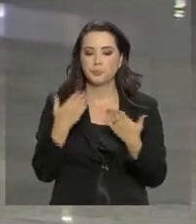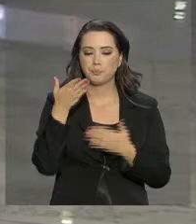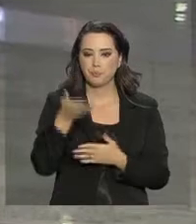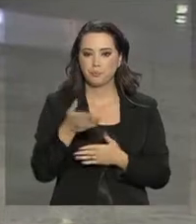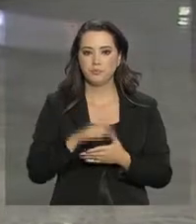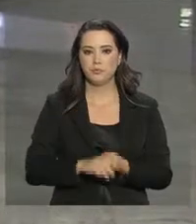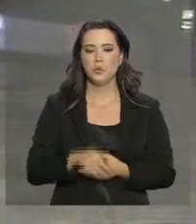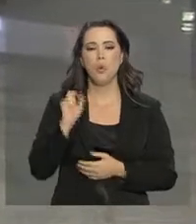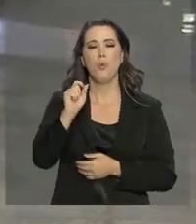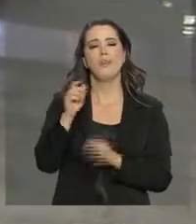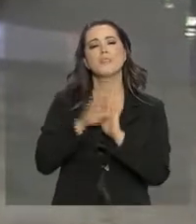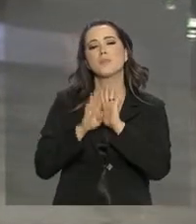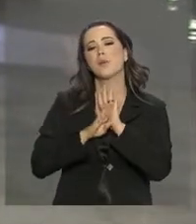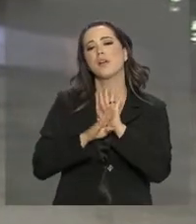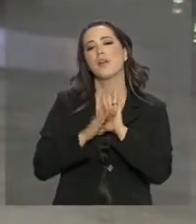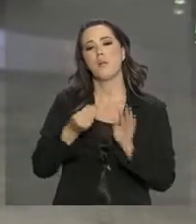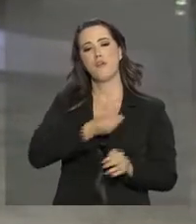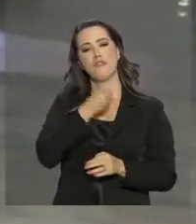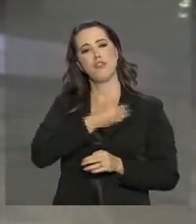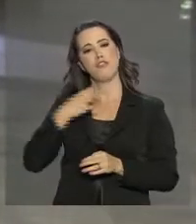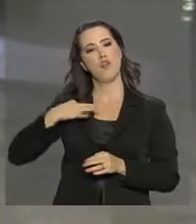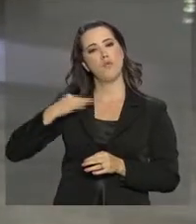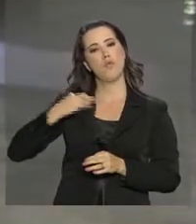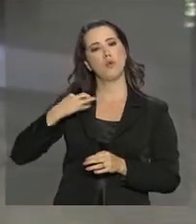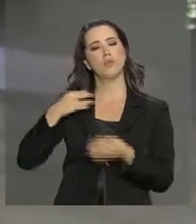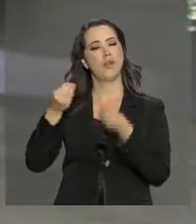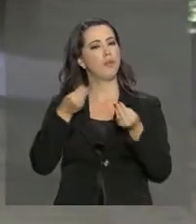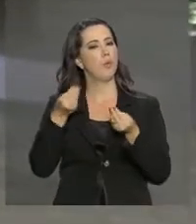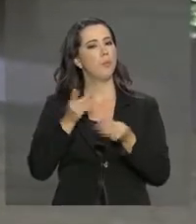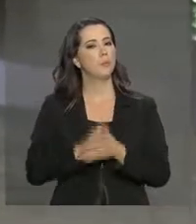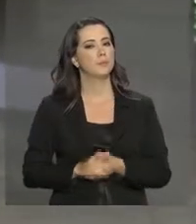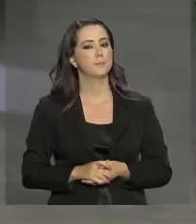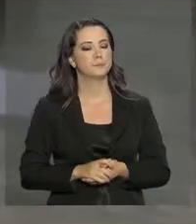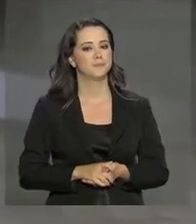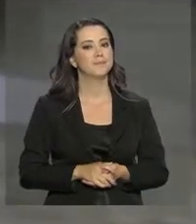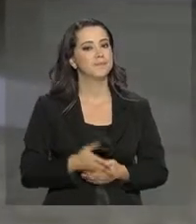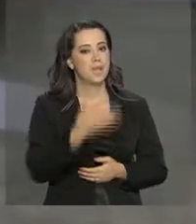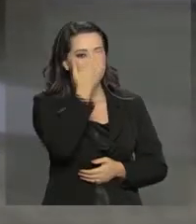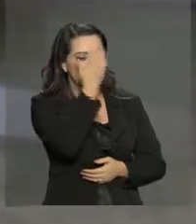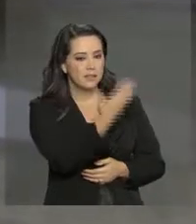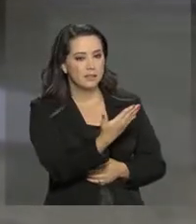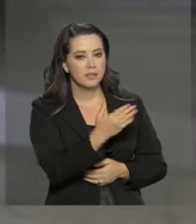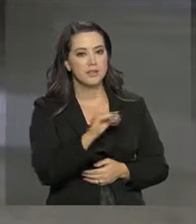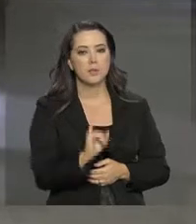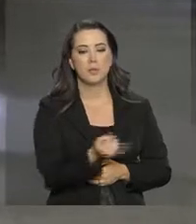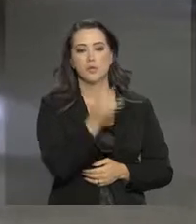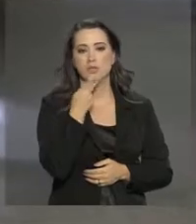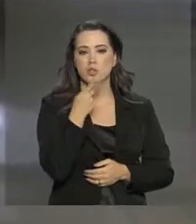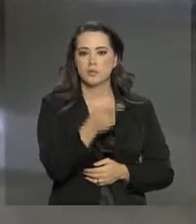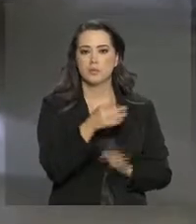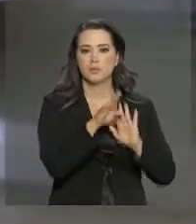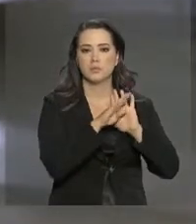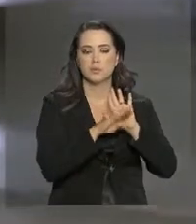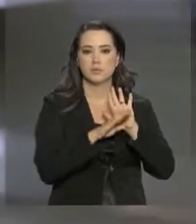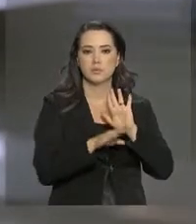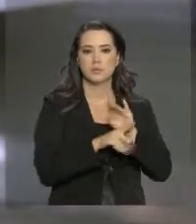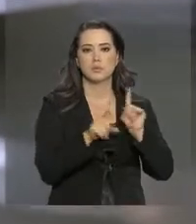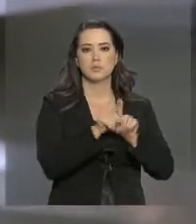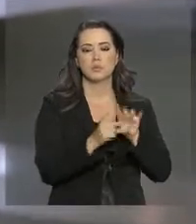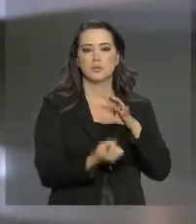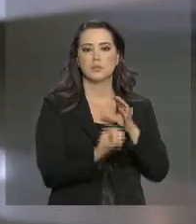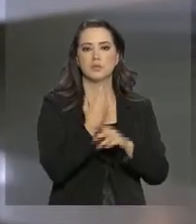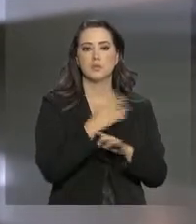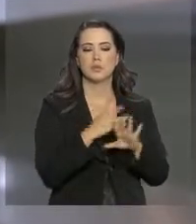à noite pablo né agradeço pela oportunidade de falar sobre o programa é o programa viva voluntário foi criado por um decreto do presidente